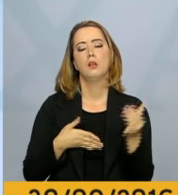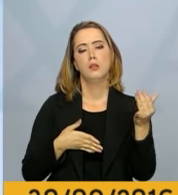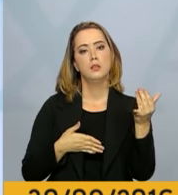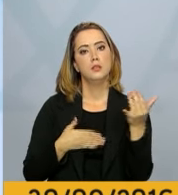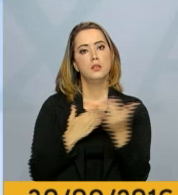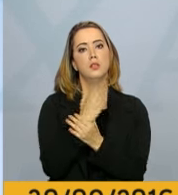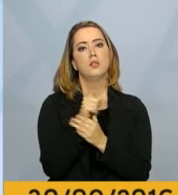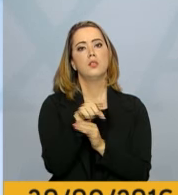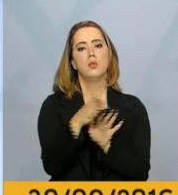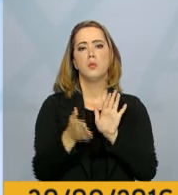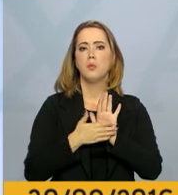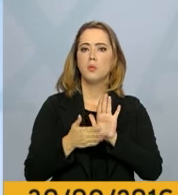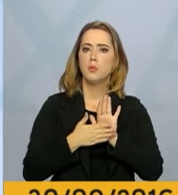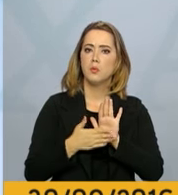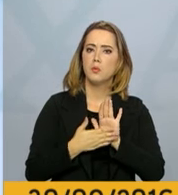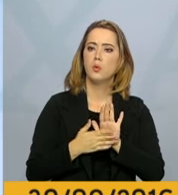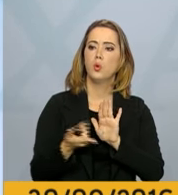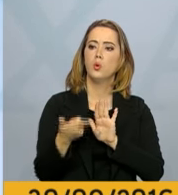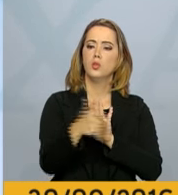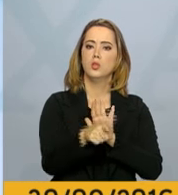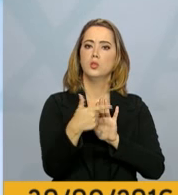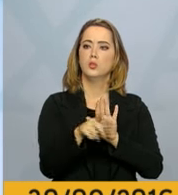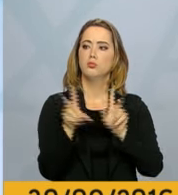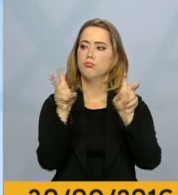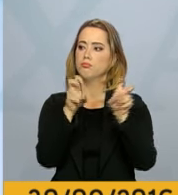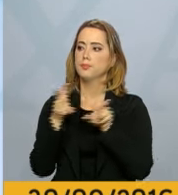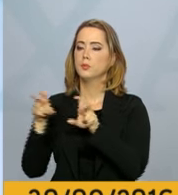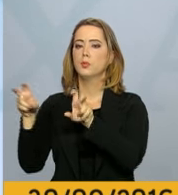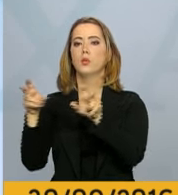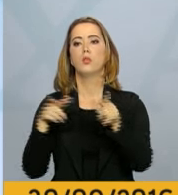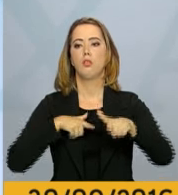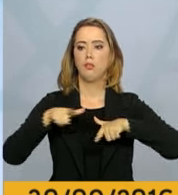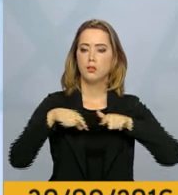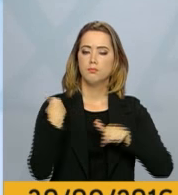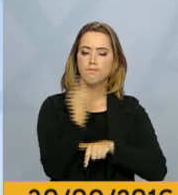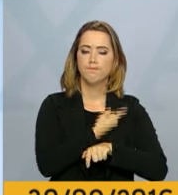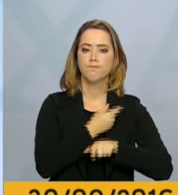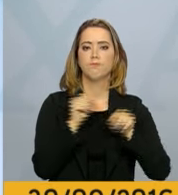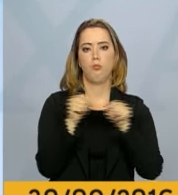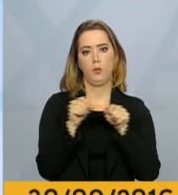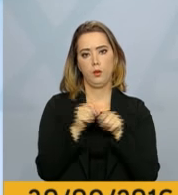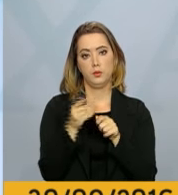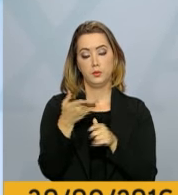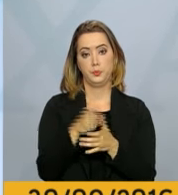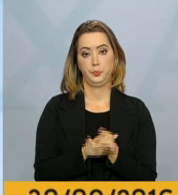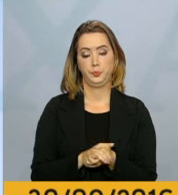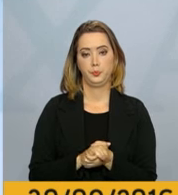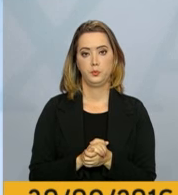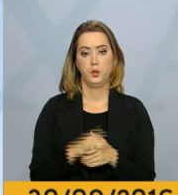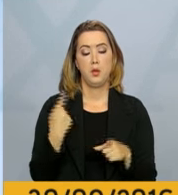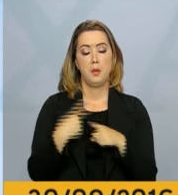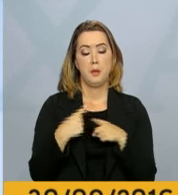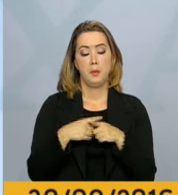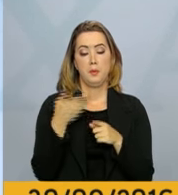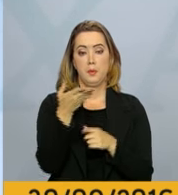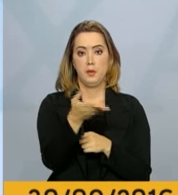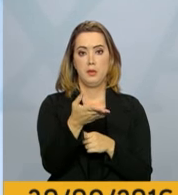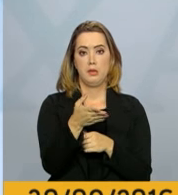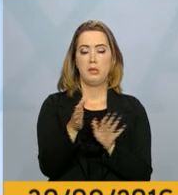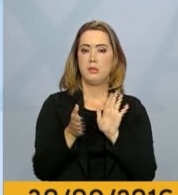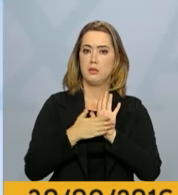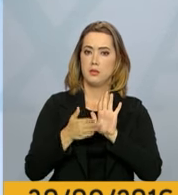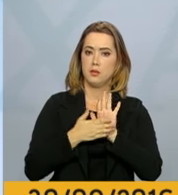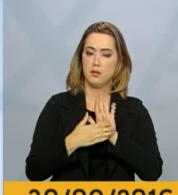aprovação dessa proposta e outras medidas que nós vamos tomar. Porque essa proposta de emenda